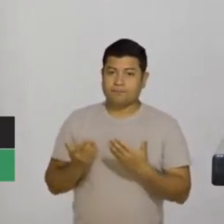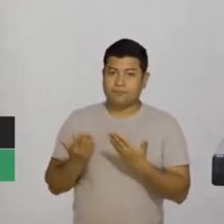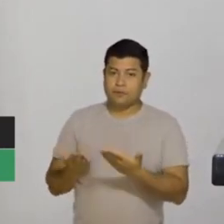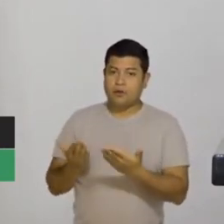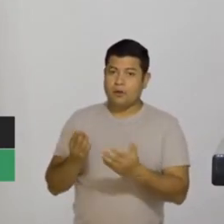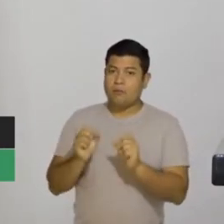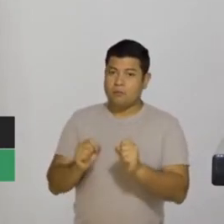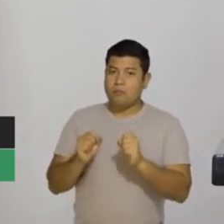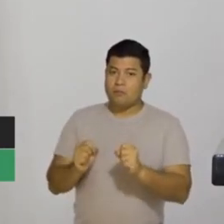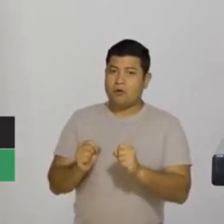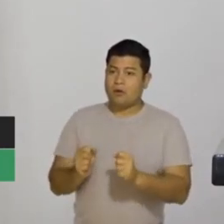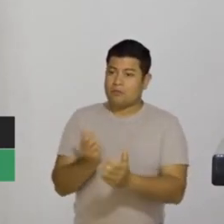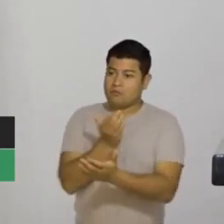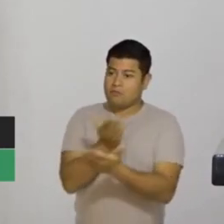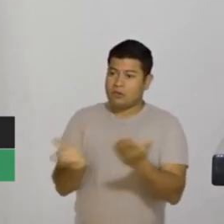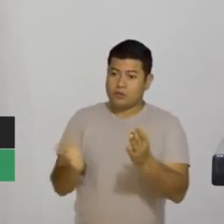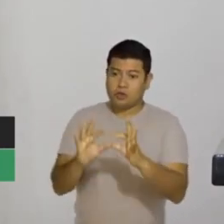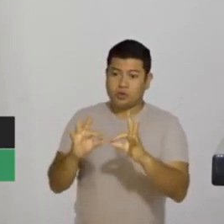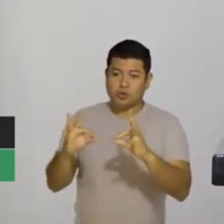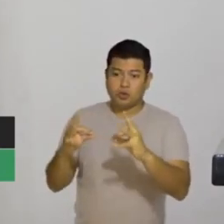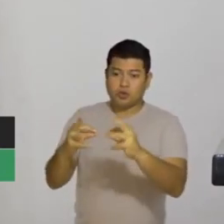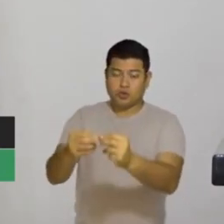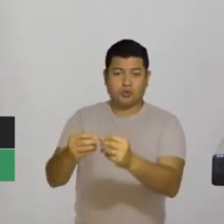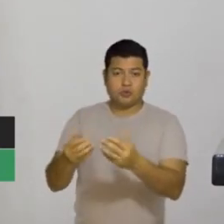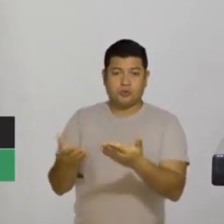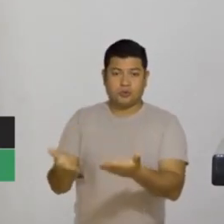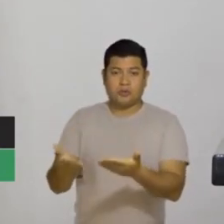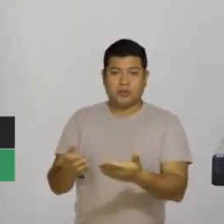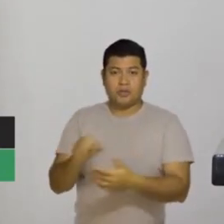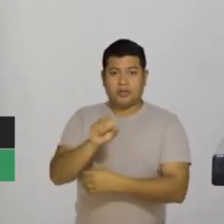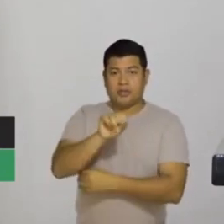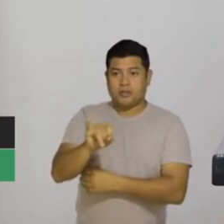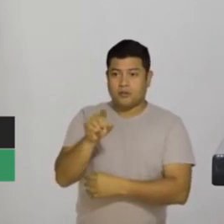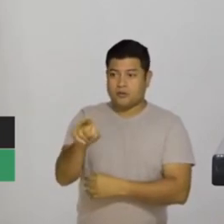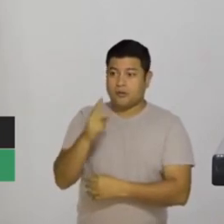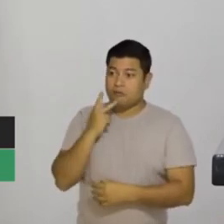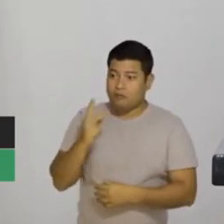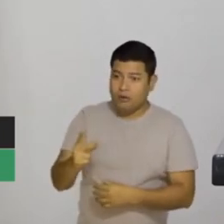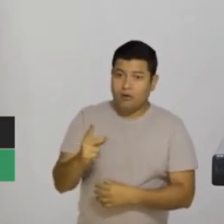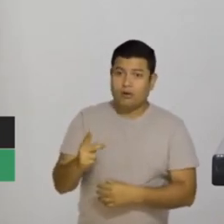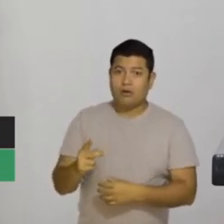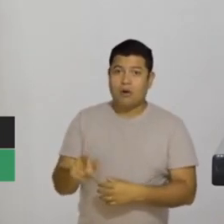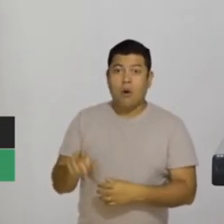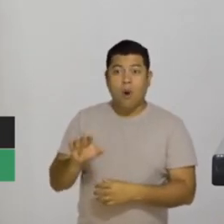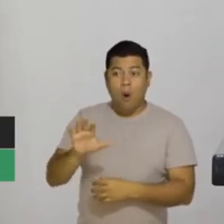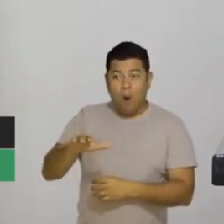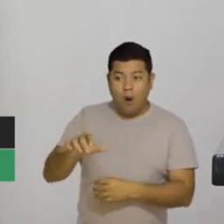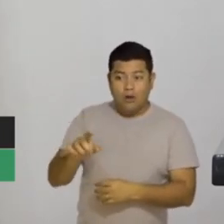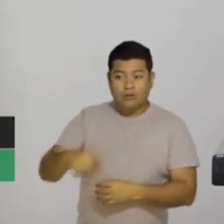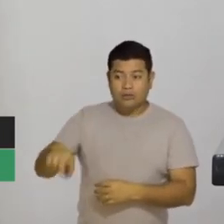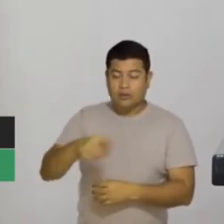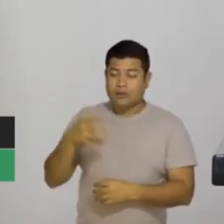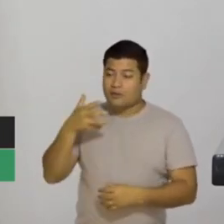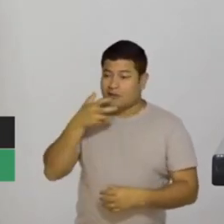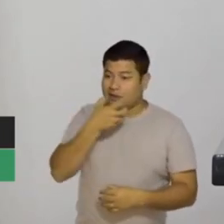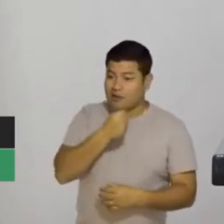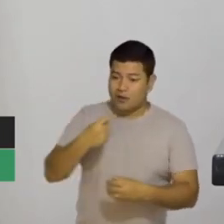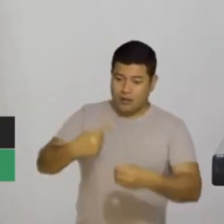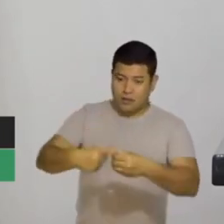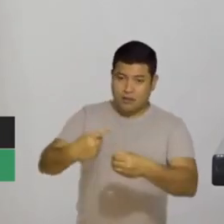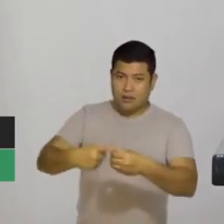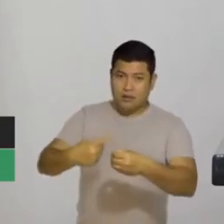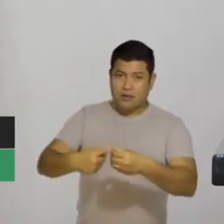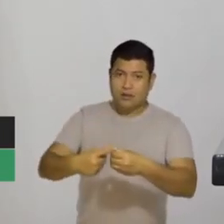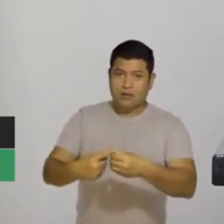perda total do patrimônio, e se você fala para essas pessoas, gente, a chance de nós salvarmos uma cidade,